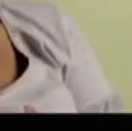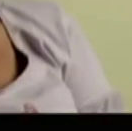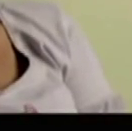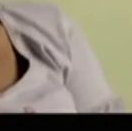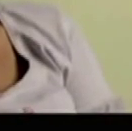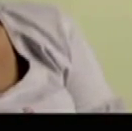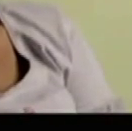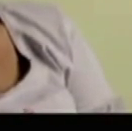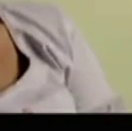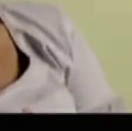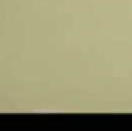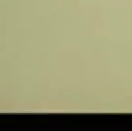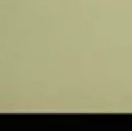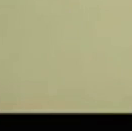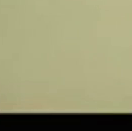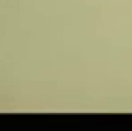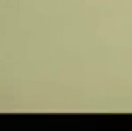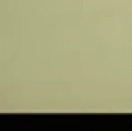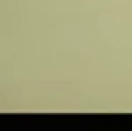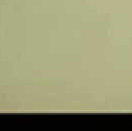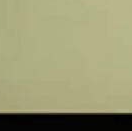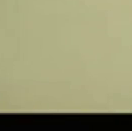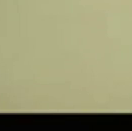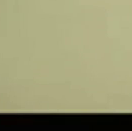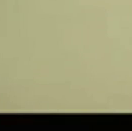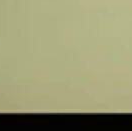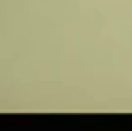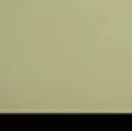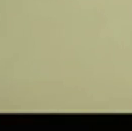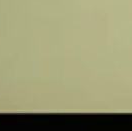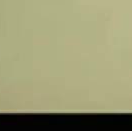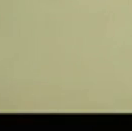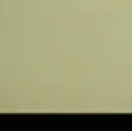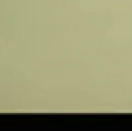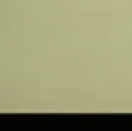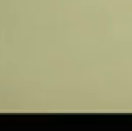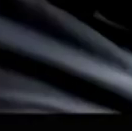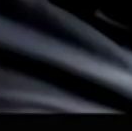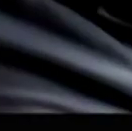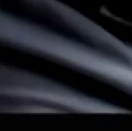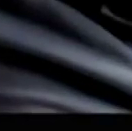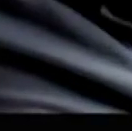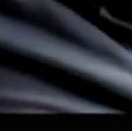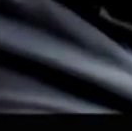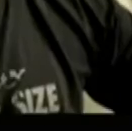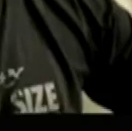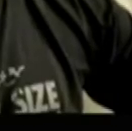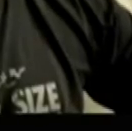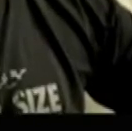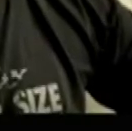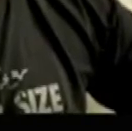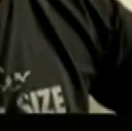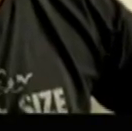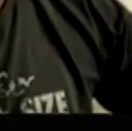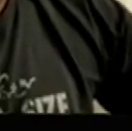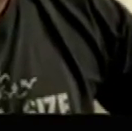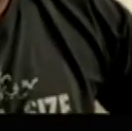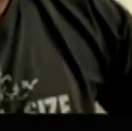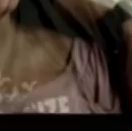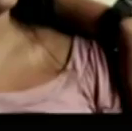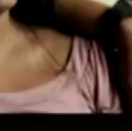o que ele quer ser quando crescer? Ele quer ser veterinário de bicho grande. Sobre sexo, já falaram?